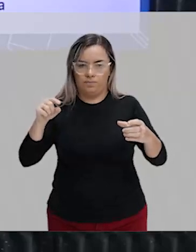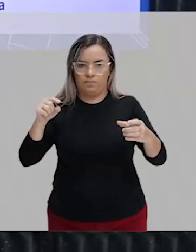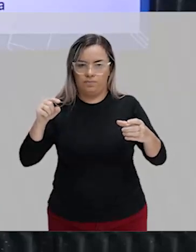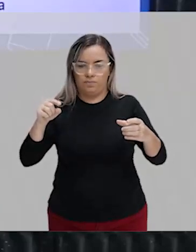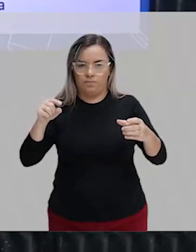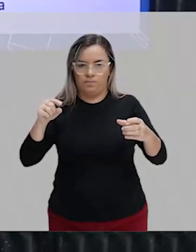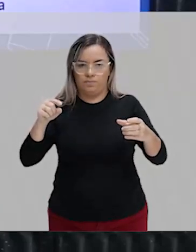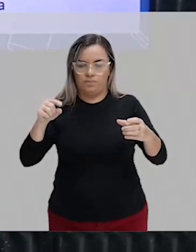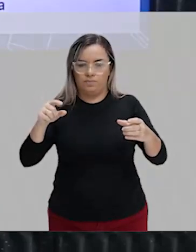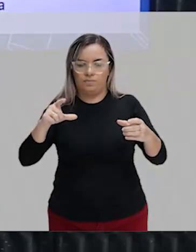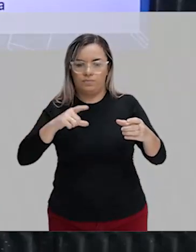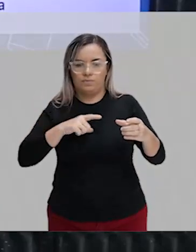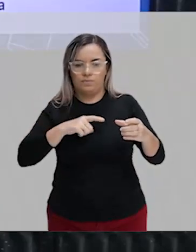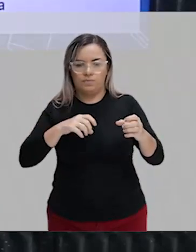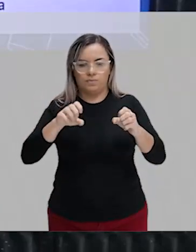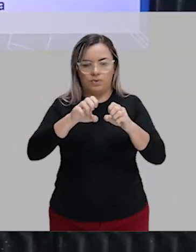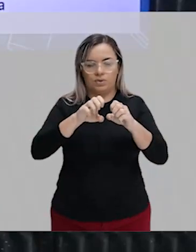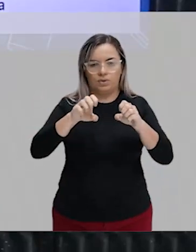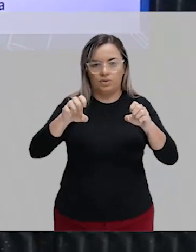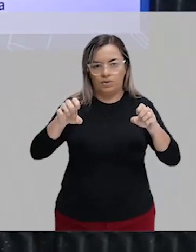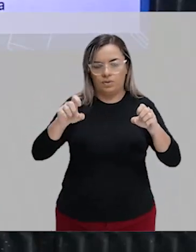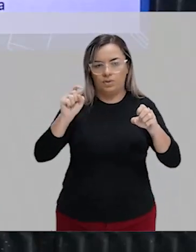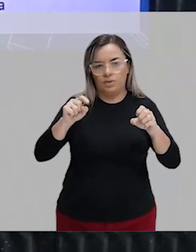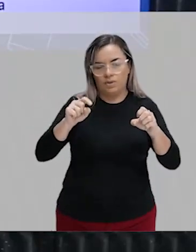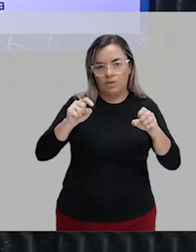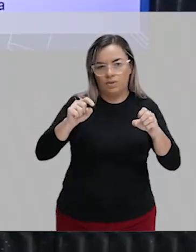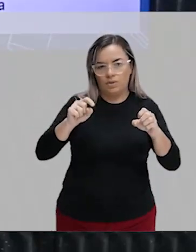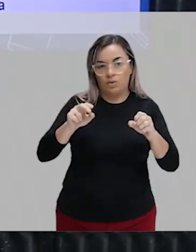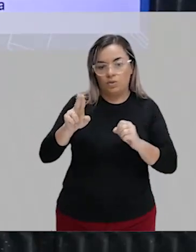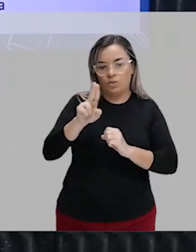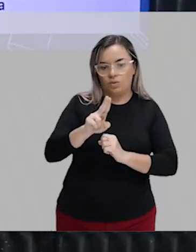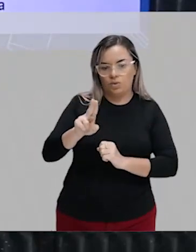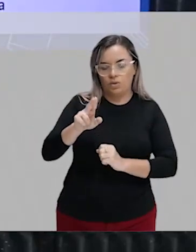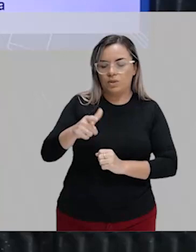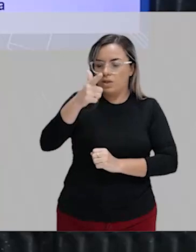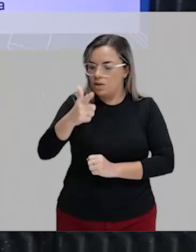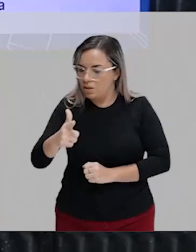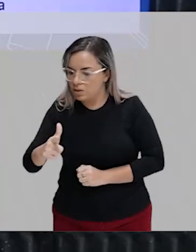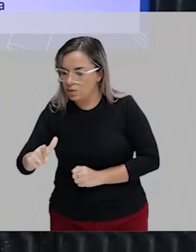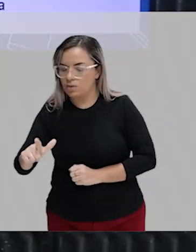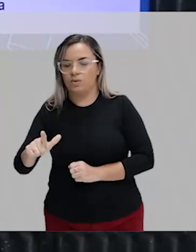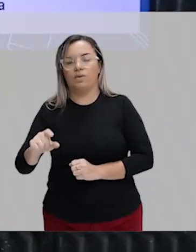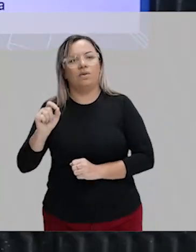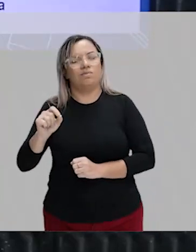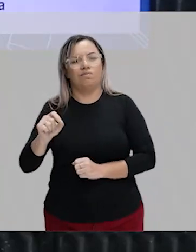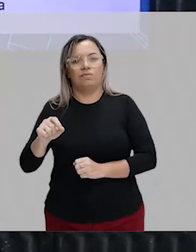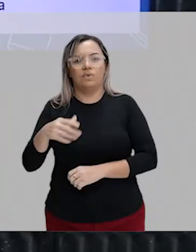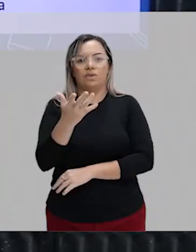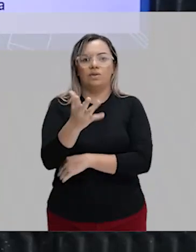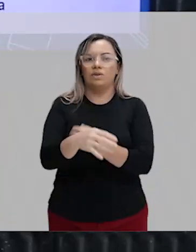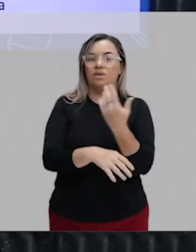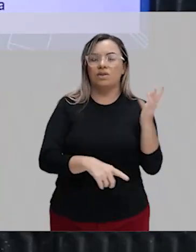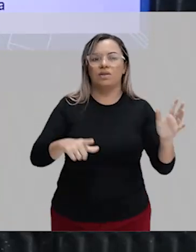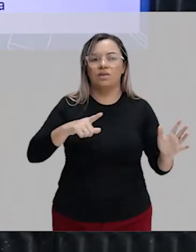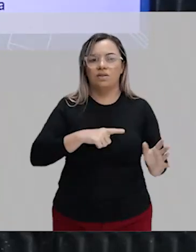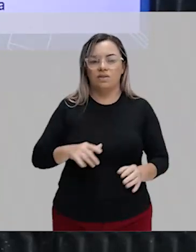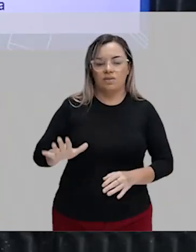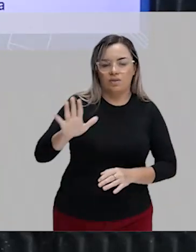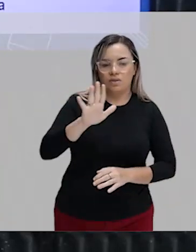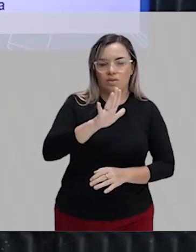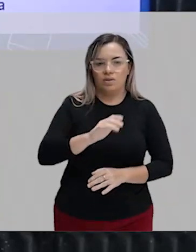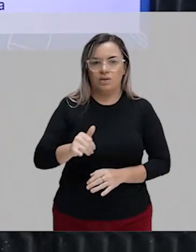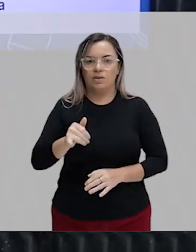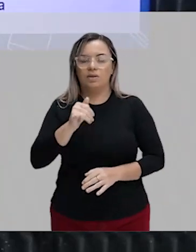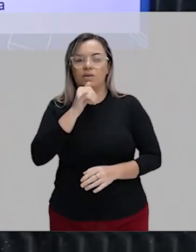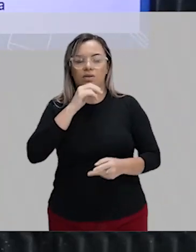são formadas por subunidades que se repetem. Na natureza existem muitos polímeros. Nós temos o exemplo